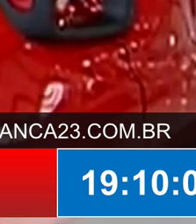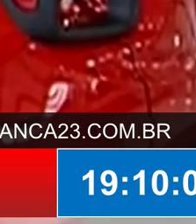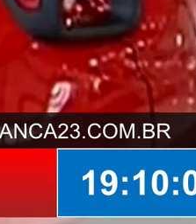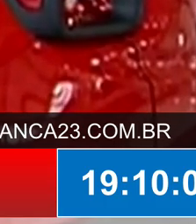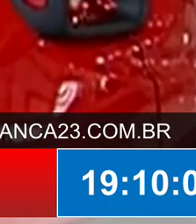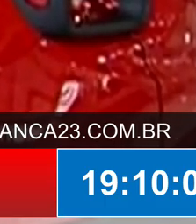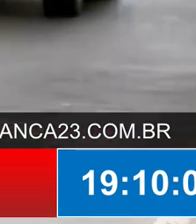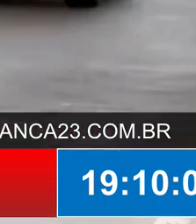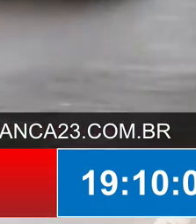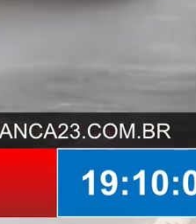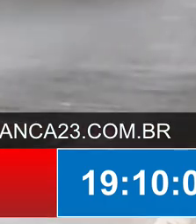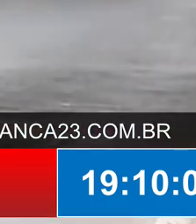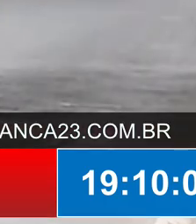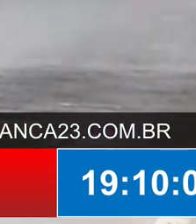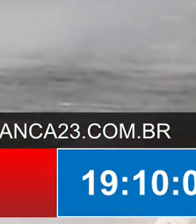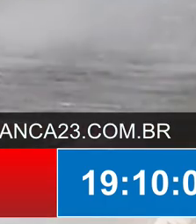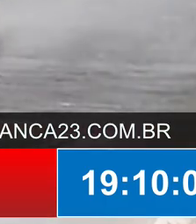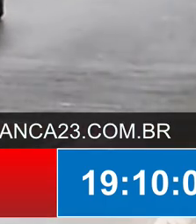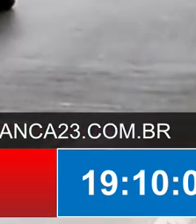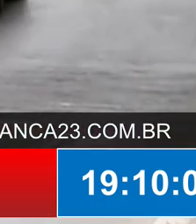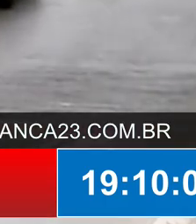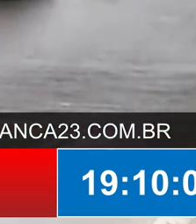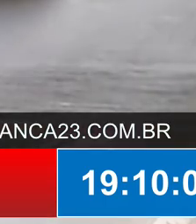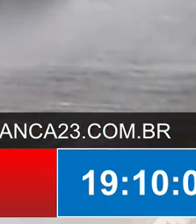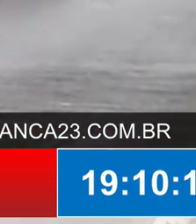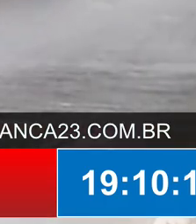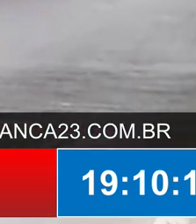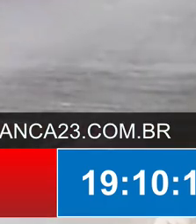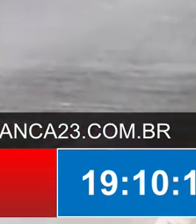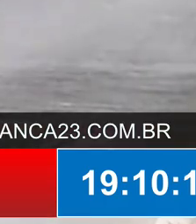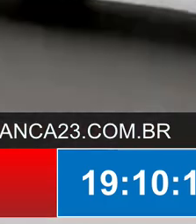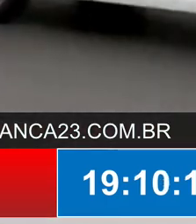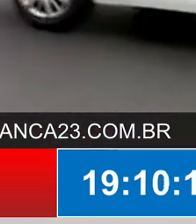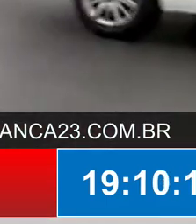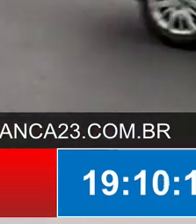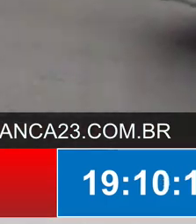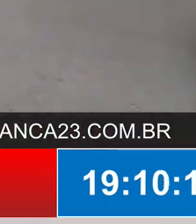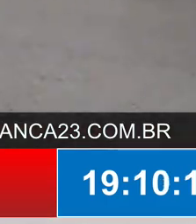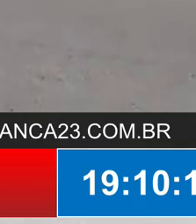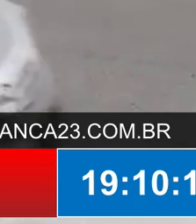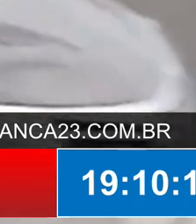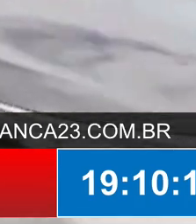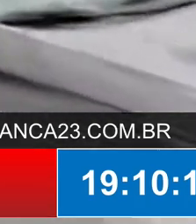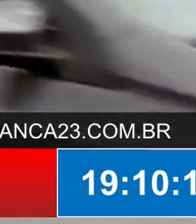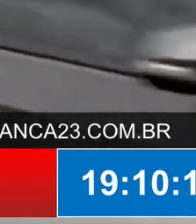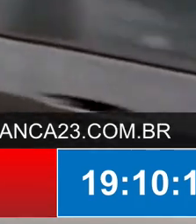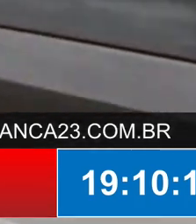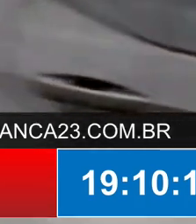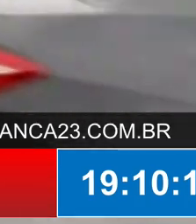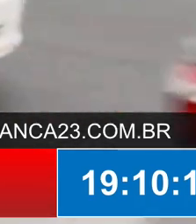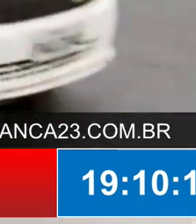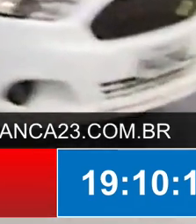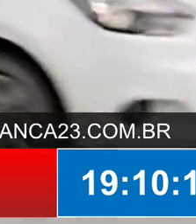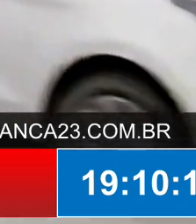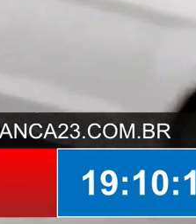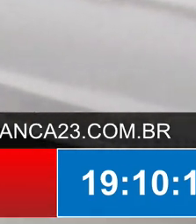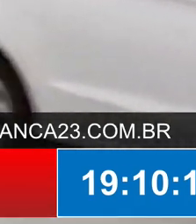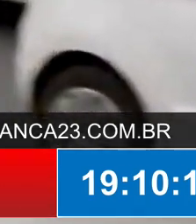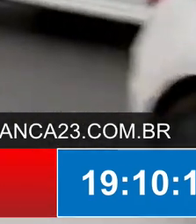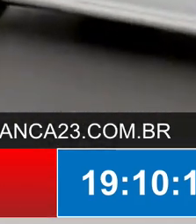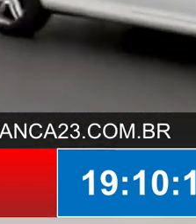uma ideia em outubro do ano passado 2022 11.000 949